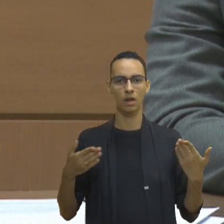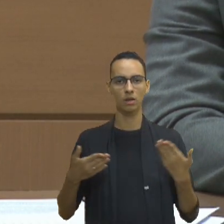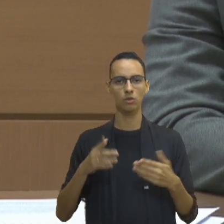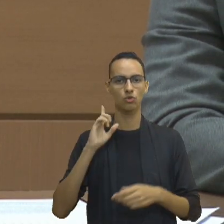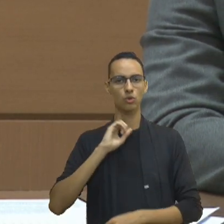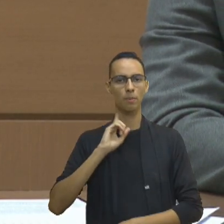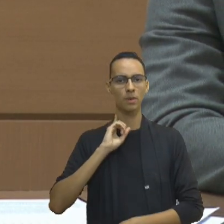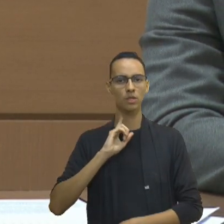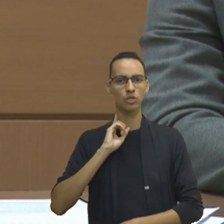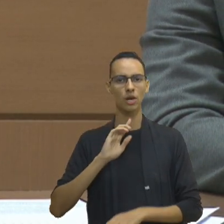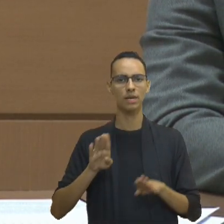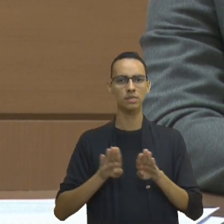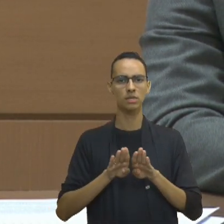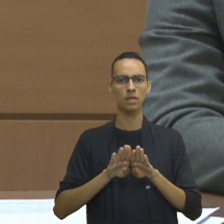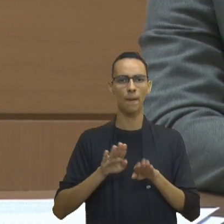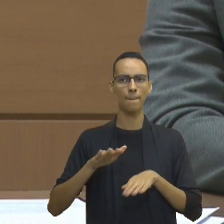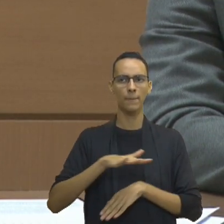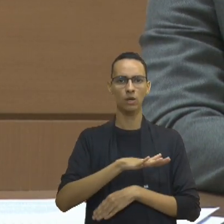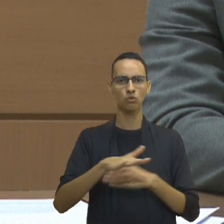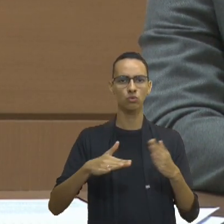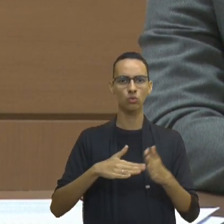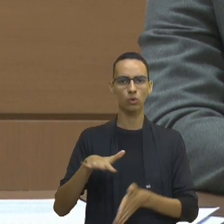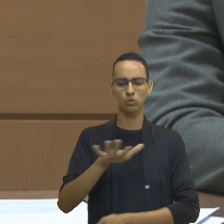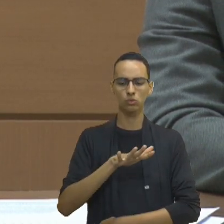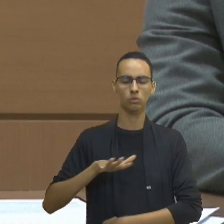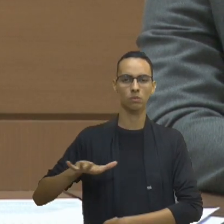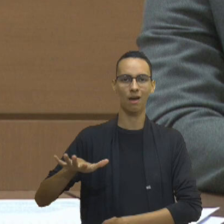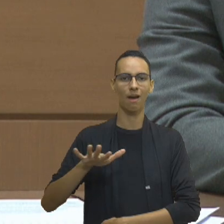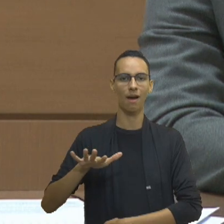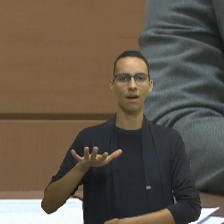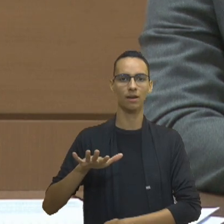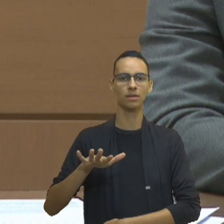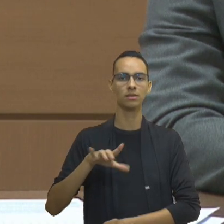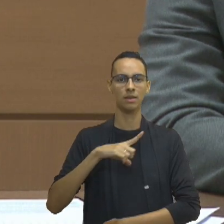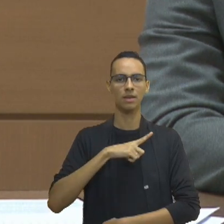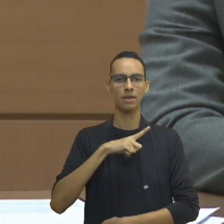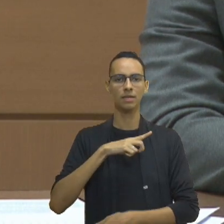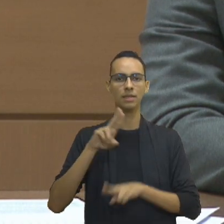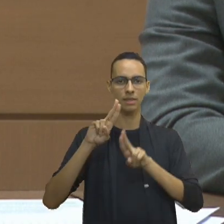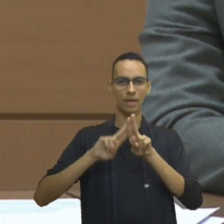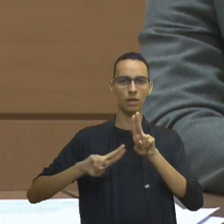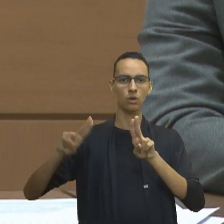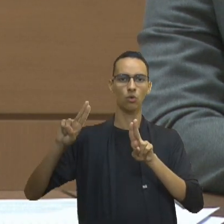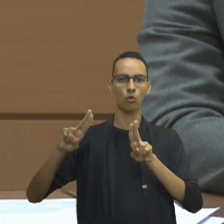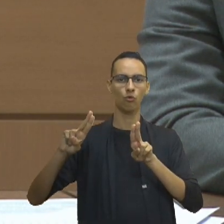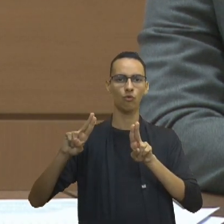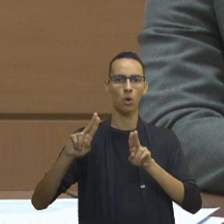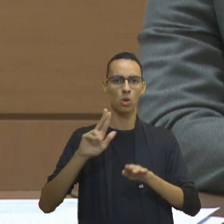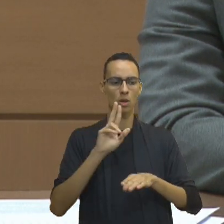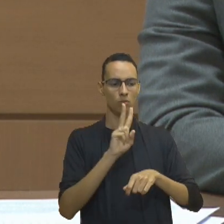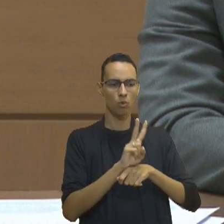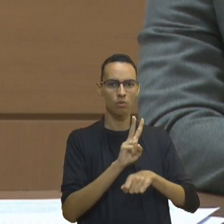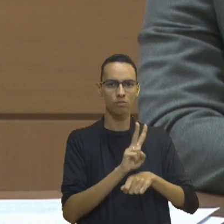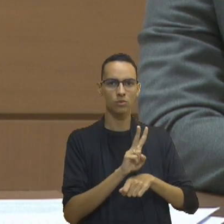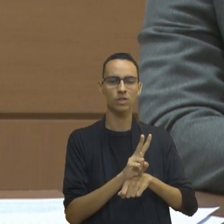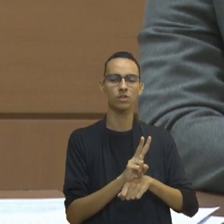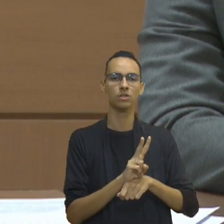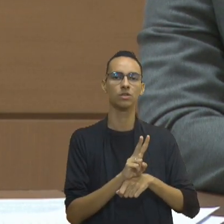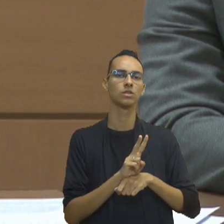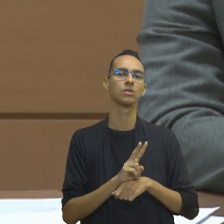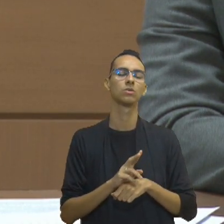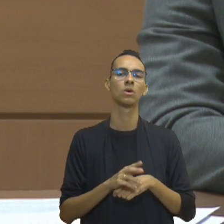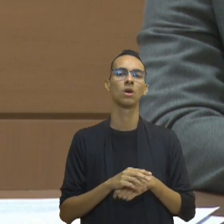onde a UFO está instalada, por essa atuação articulada, que vem fortalecendo a proteção à comunidade